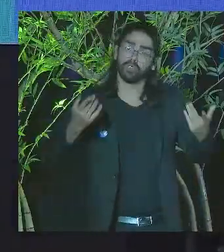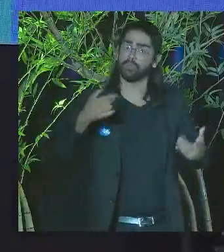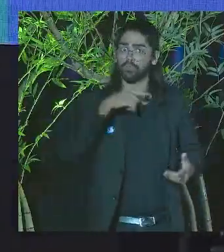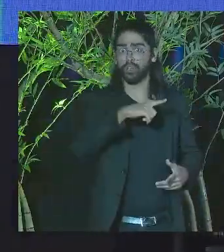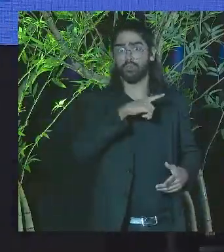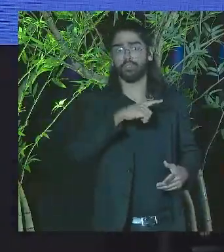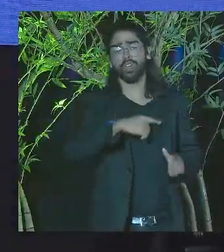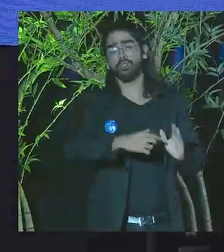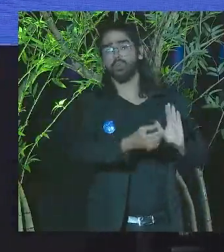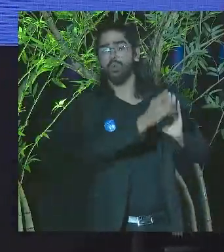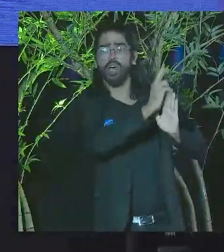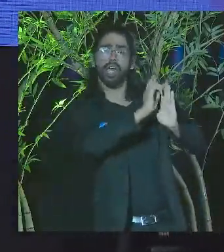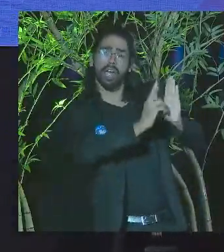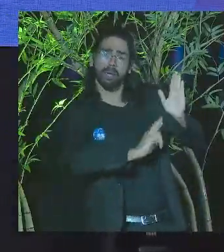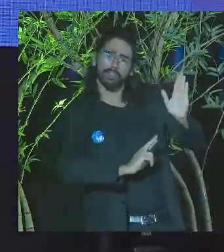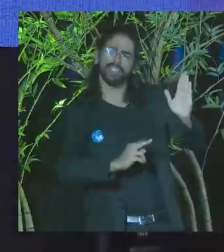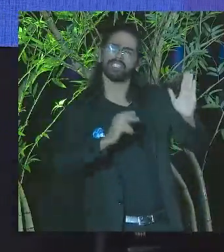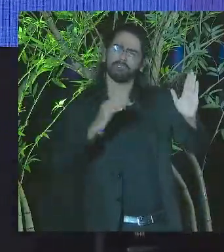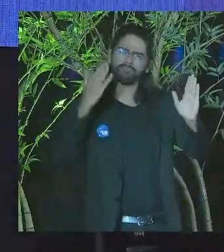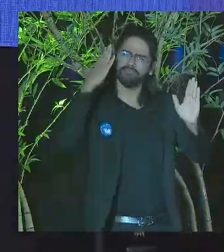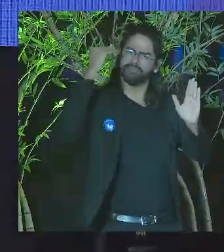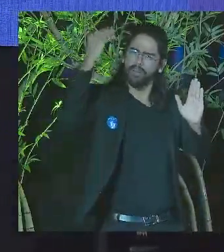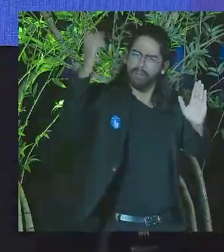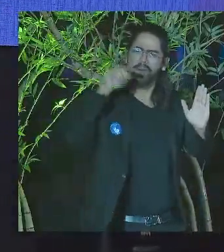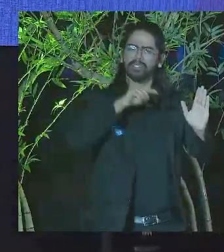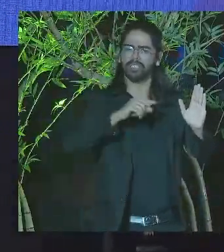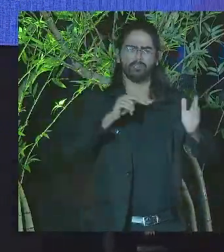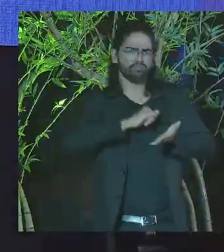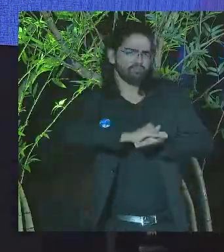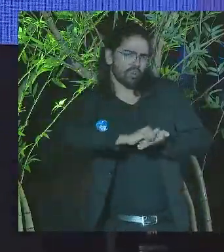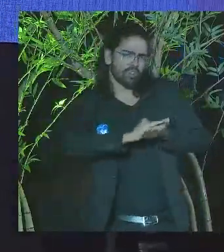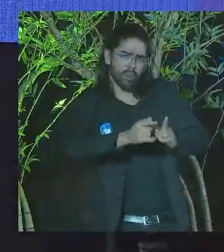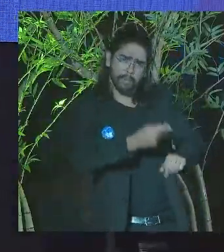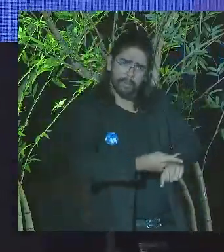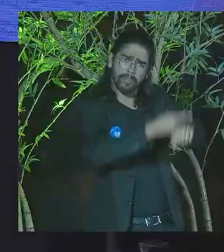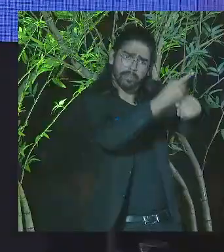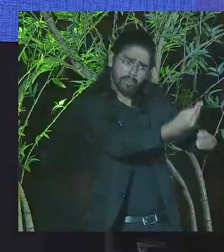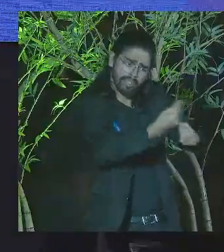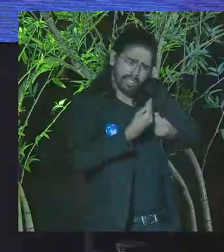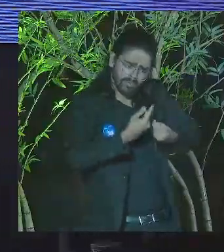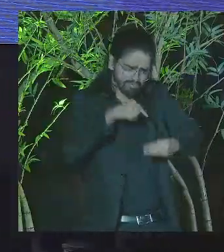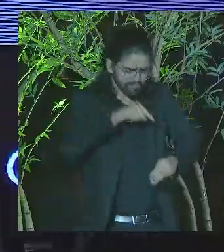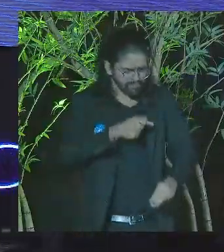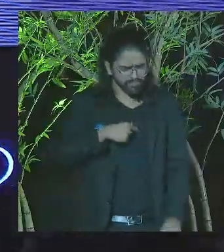do MyPad em Nova York, uma das entrevistas eles perguntaram: Grazi, quando é que